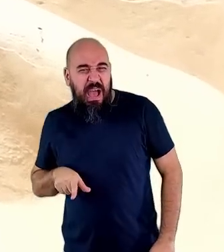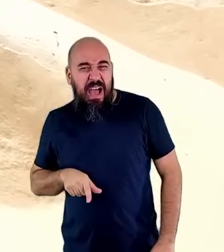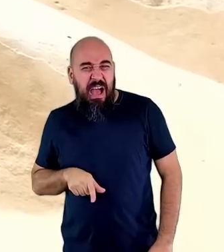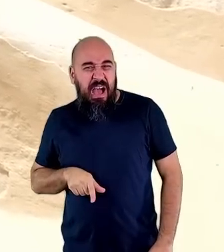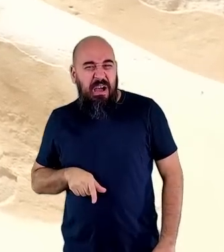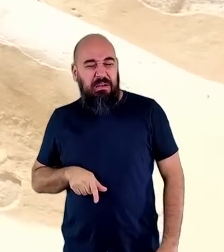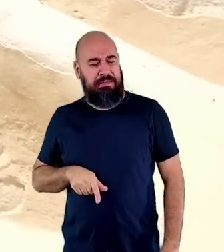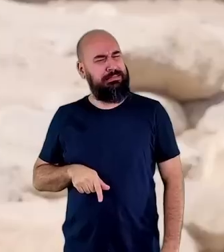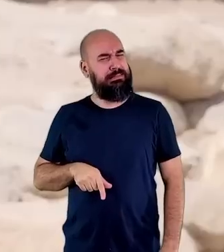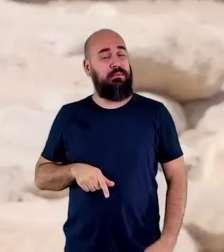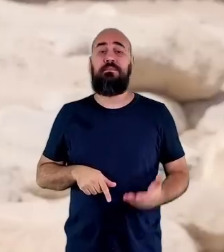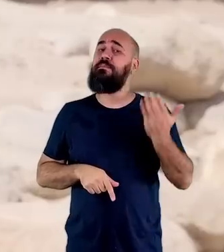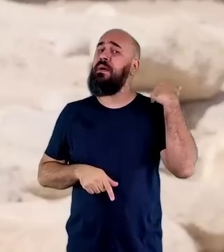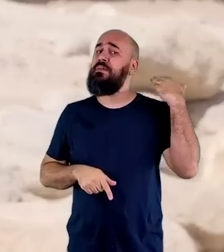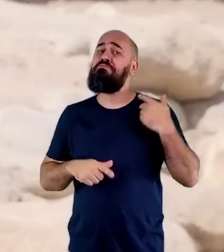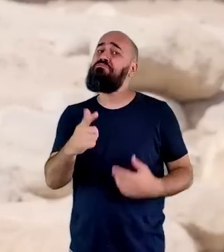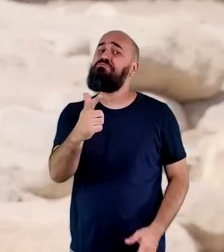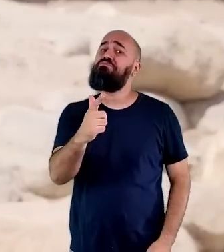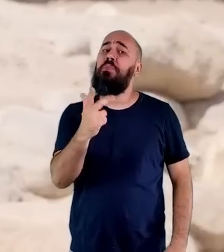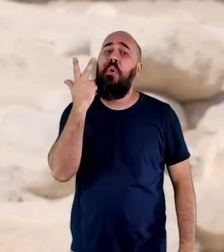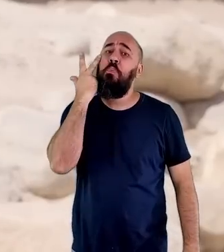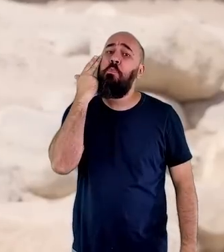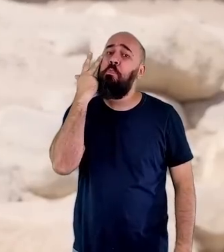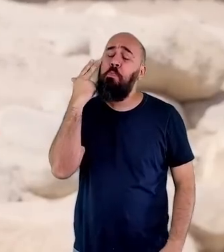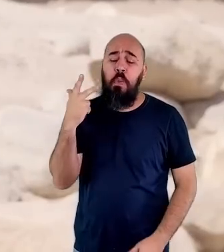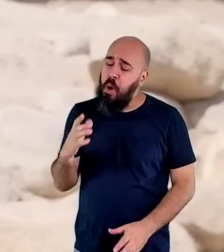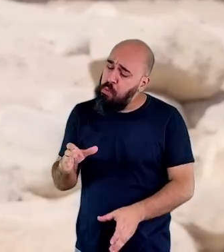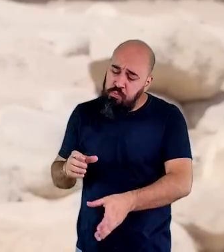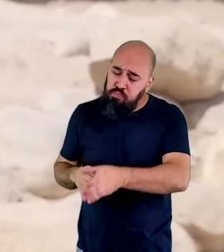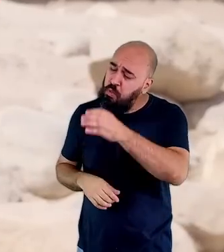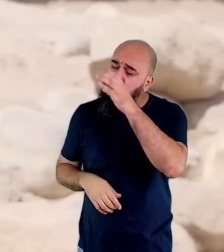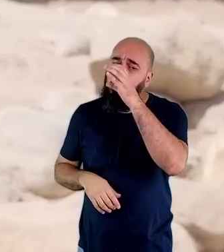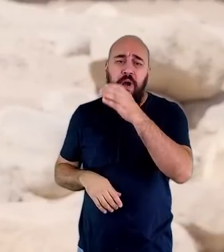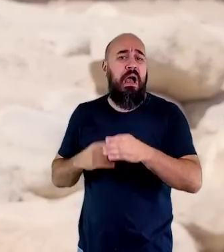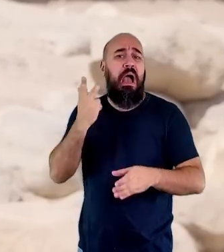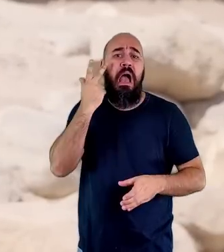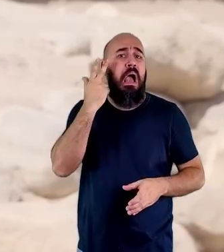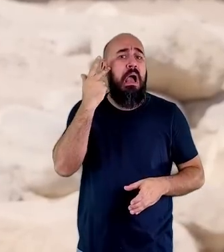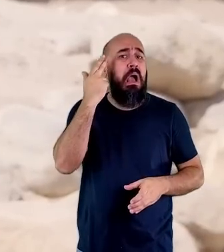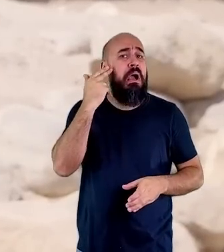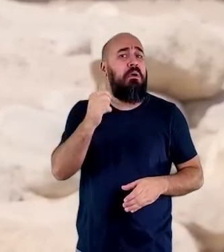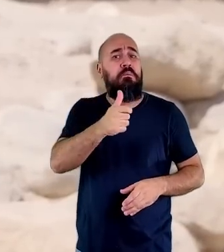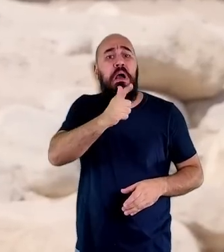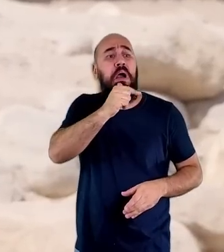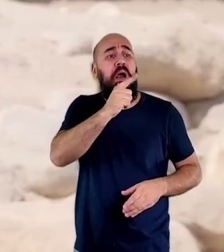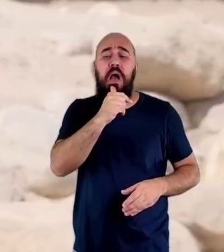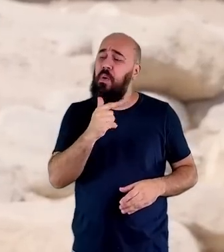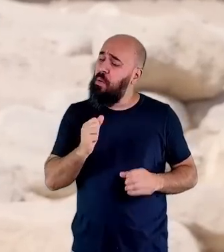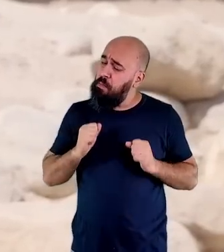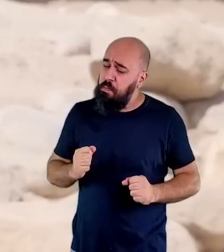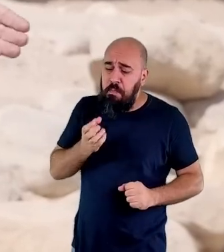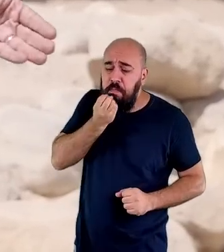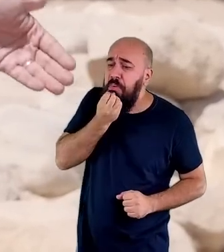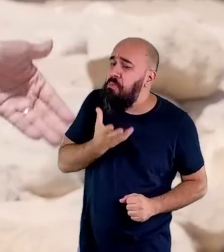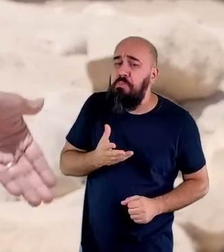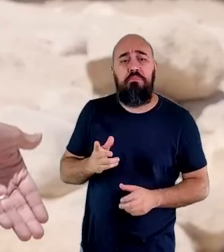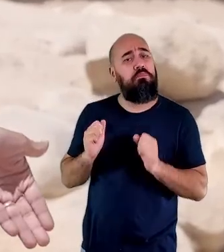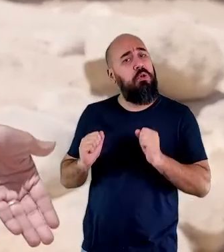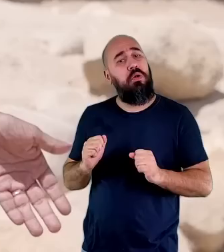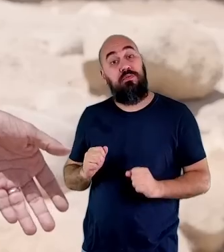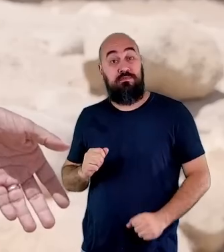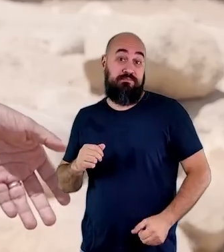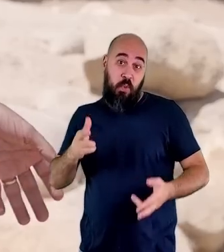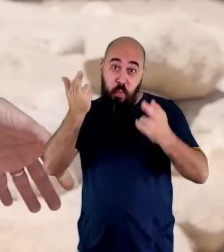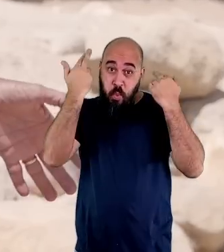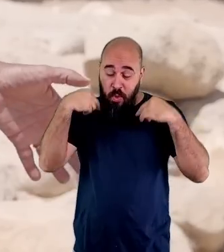no passado, eles não tinham esse escrúpulo em relação a tomar a água. Água é água, não importa de onde ela venha. Então a ovelha bebia